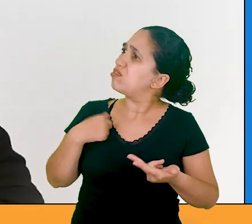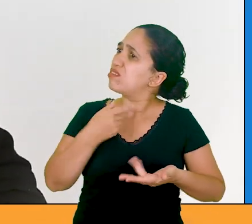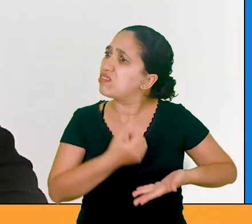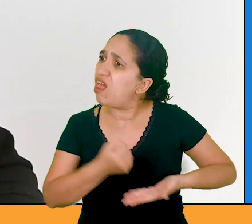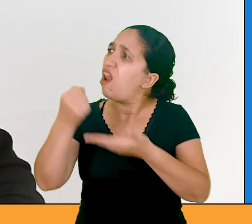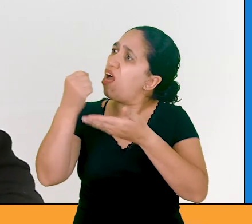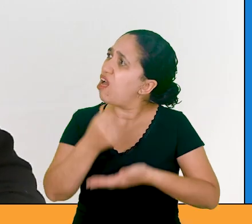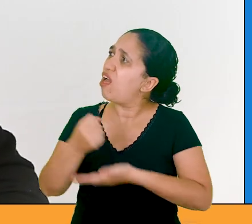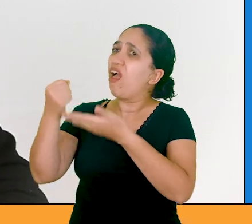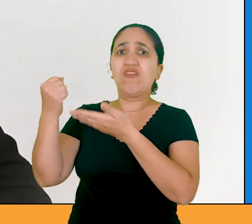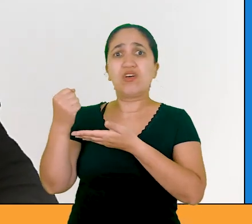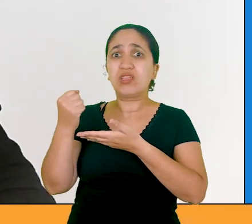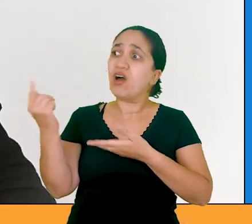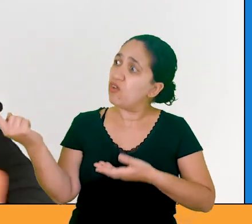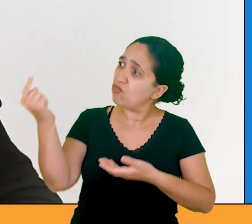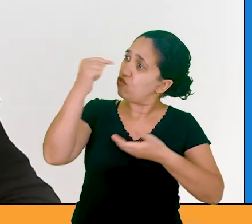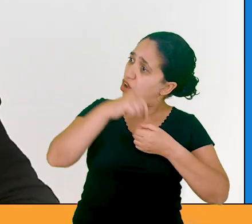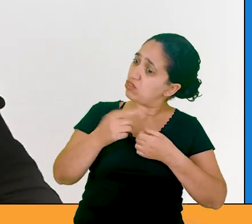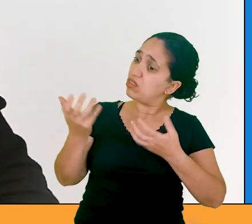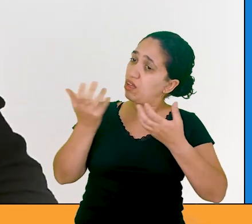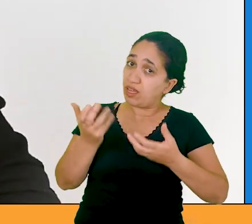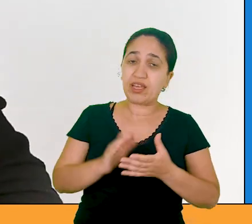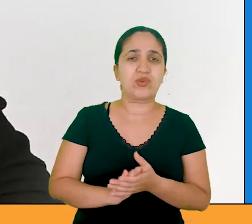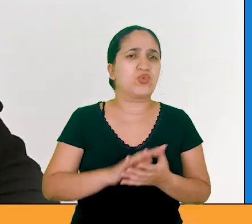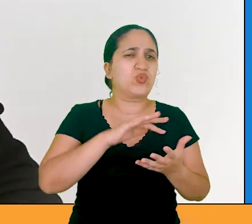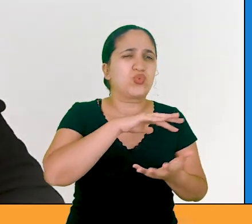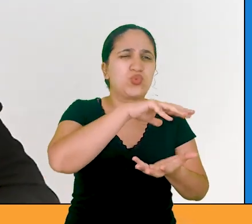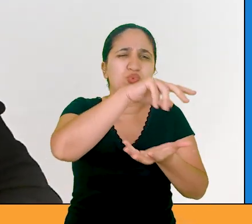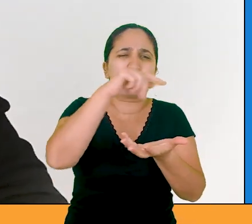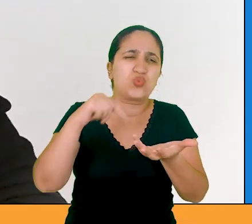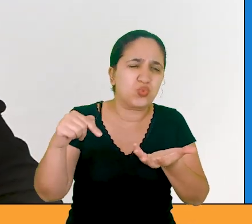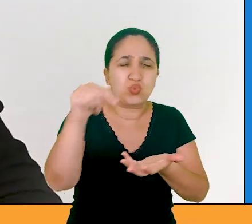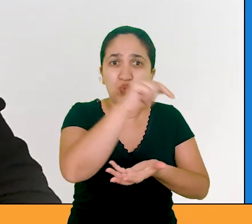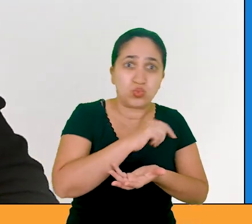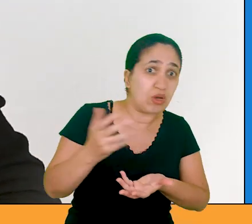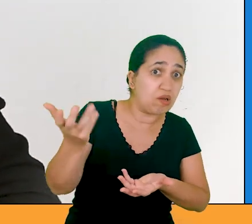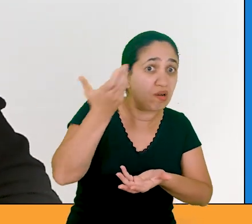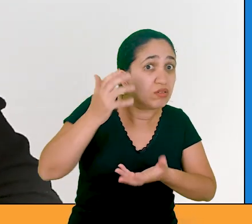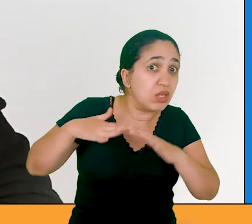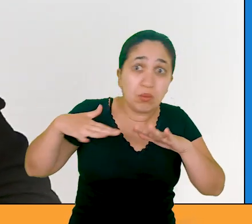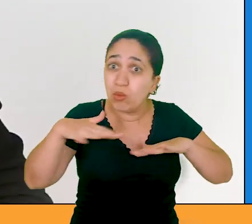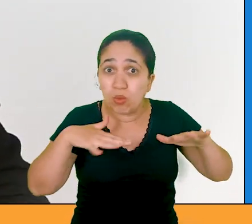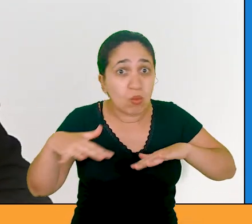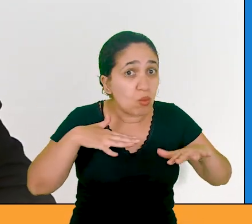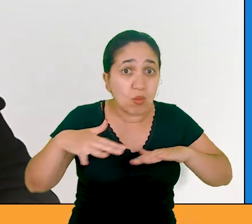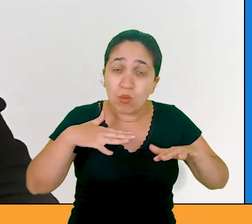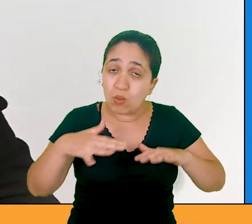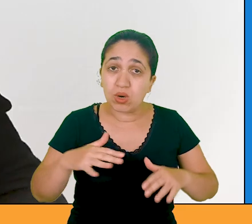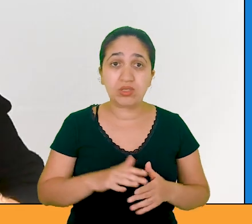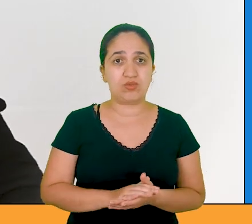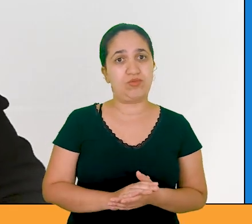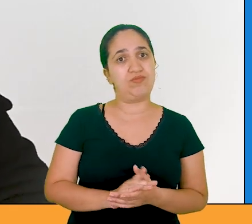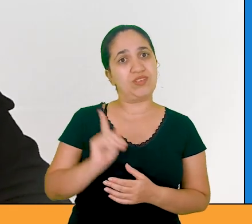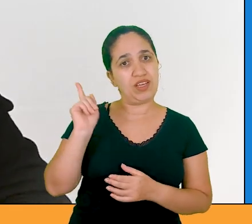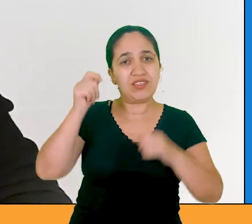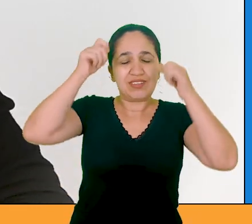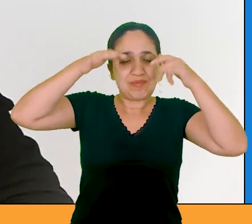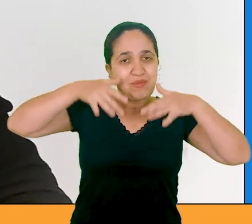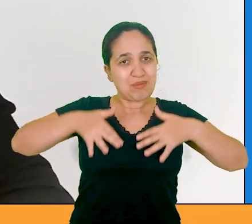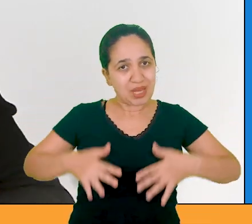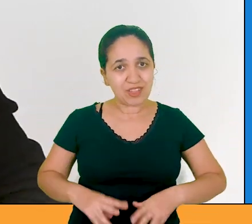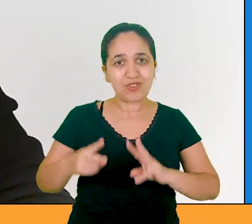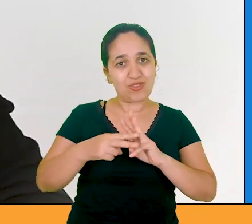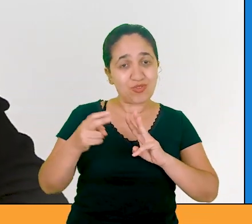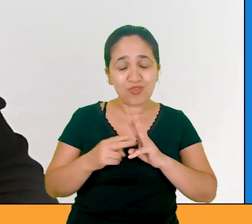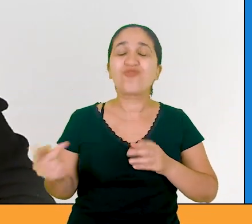parar nos museus europeus. Está acontecendo isso no mundo inteiro, esse movimento tem acontecido, e este manto